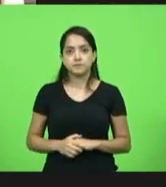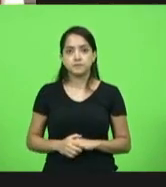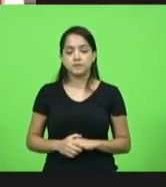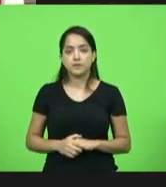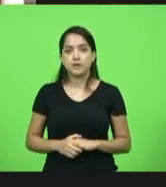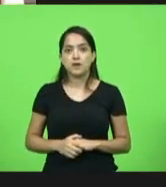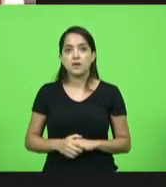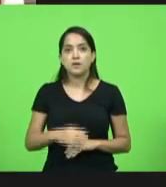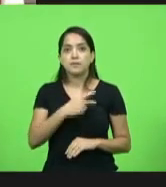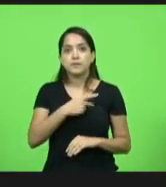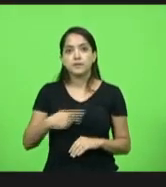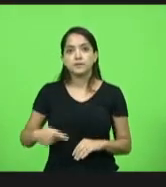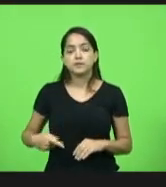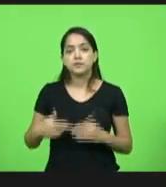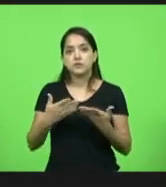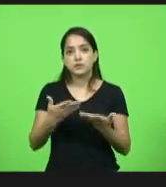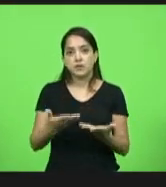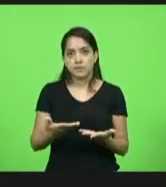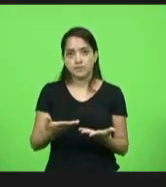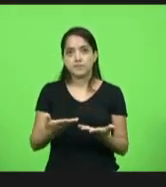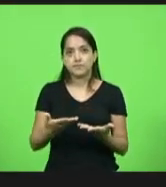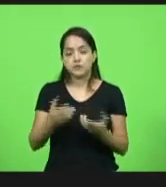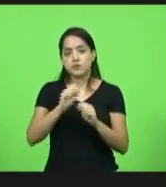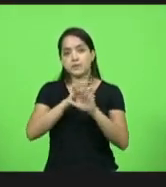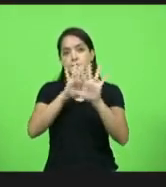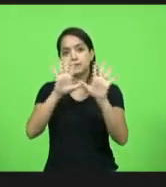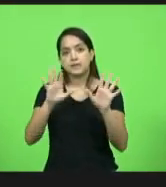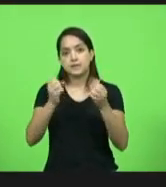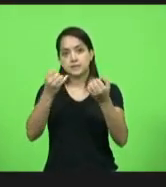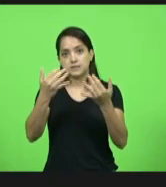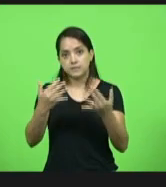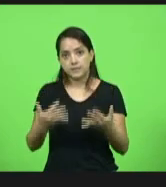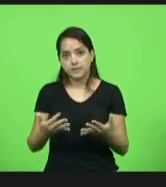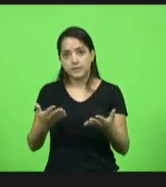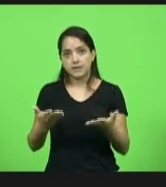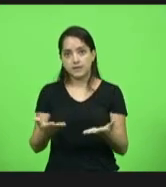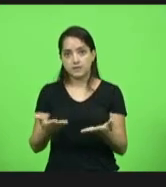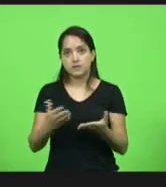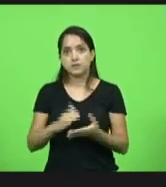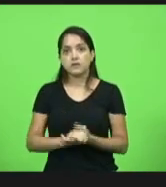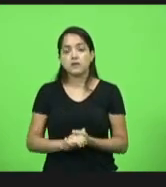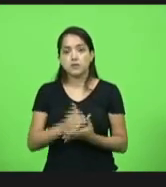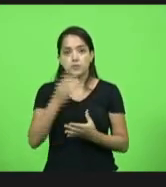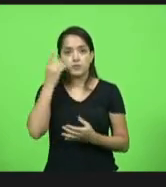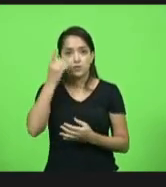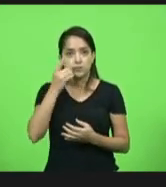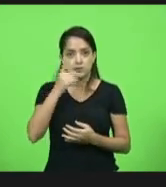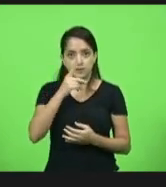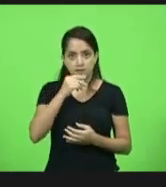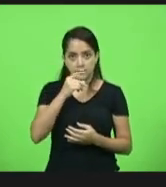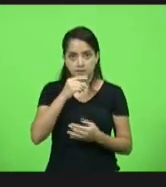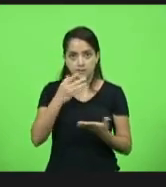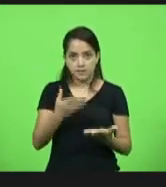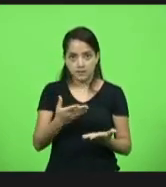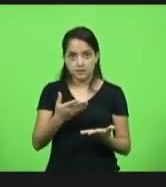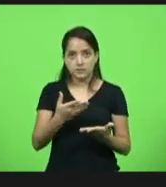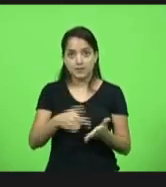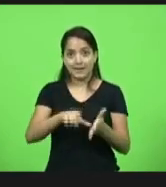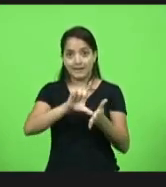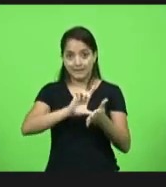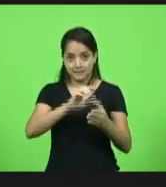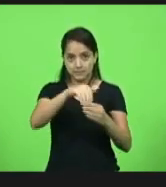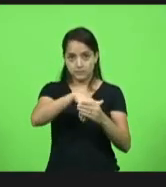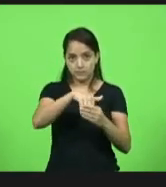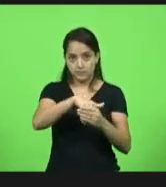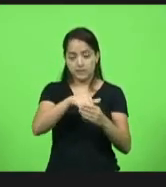Presidente, apenas para esclarecer para o deputado Kennedy, e antes que ele profira o seu voto, deixo